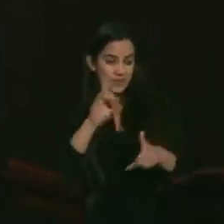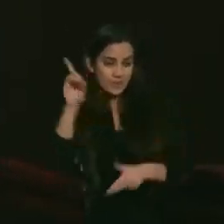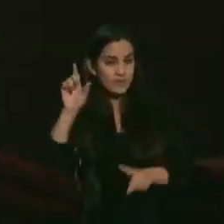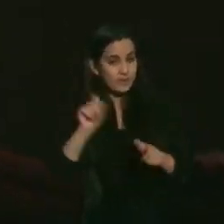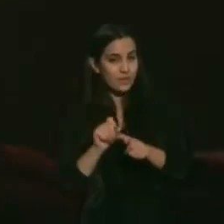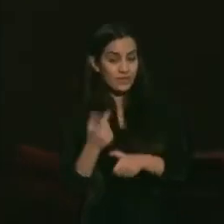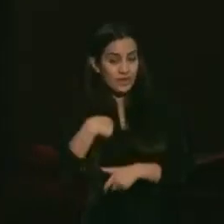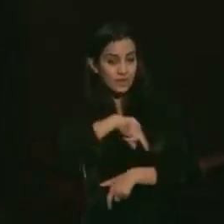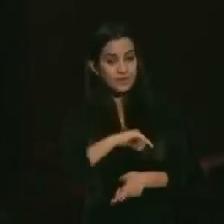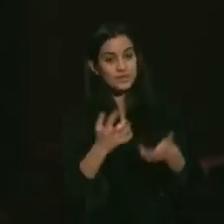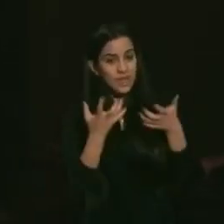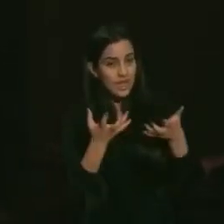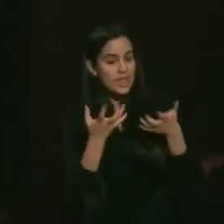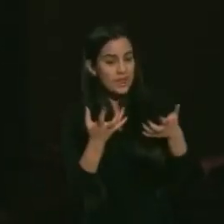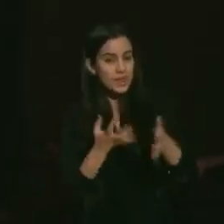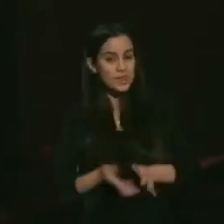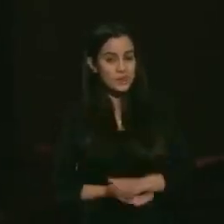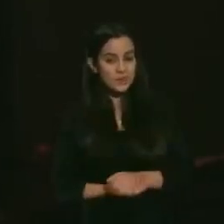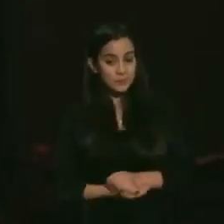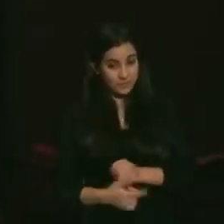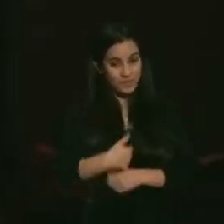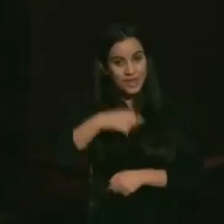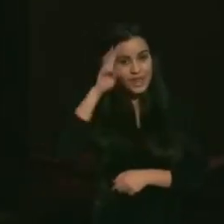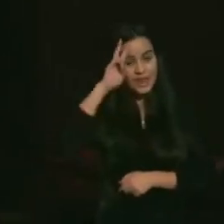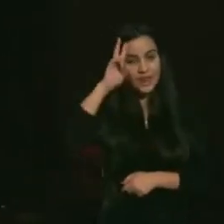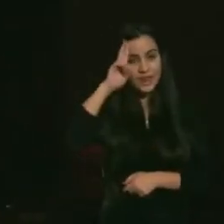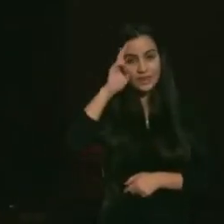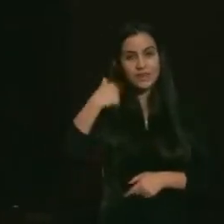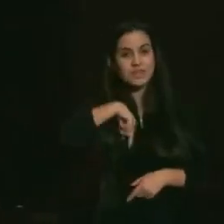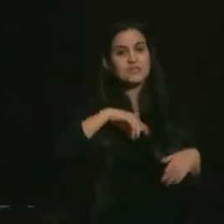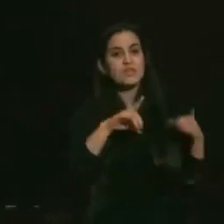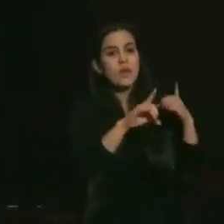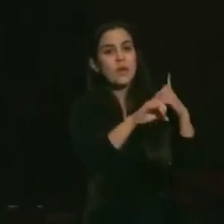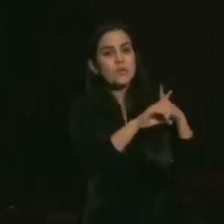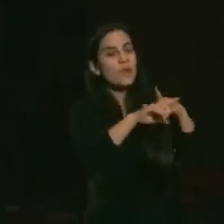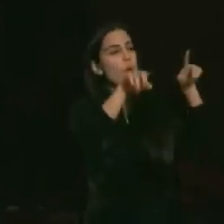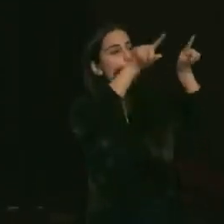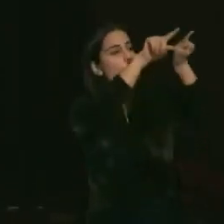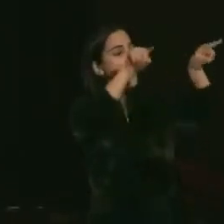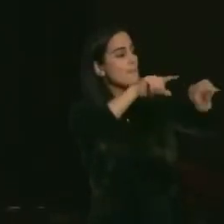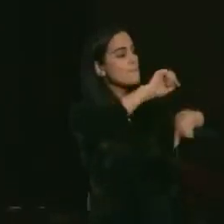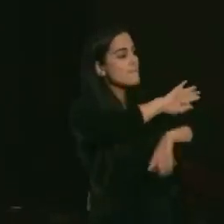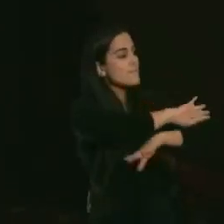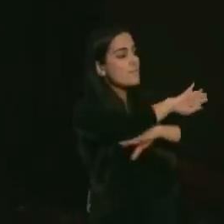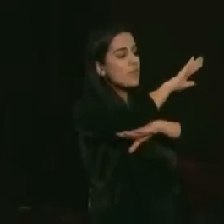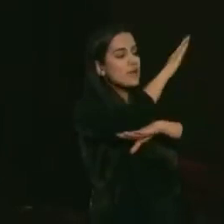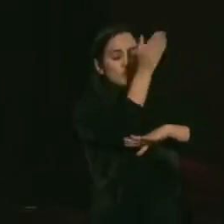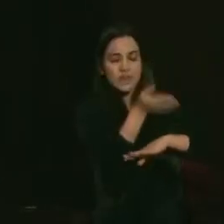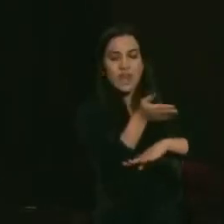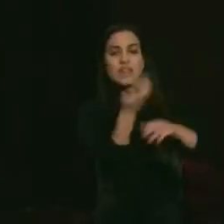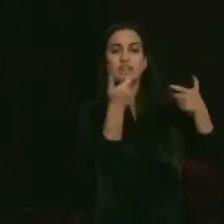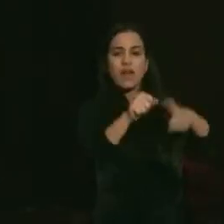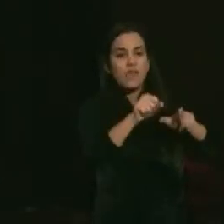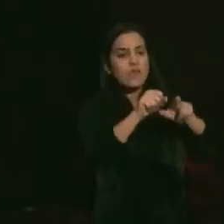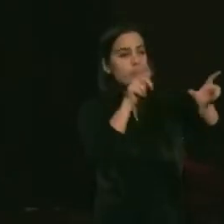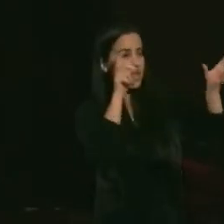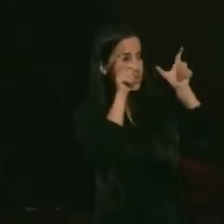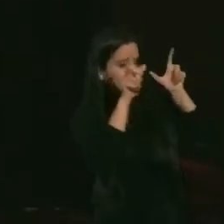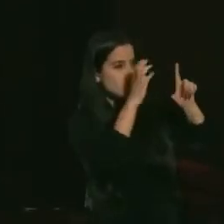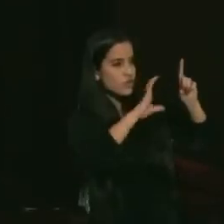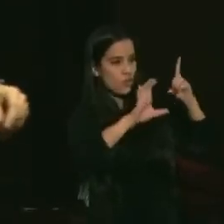a gente queria ouvir a palavra. E eu lembro que a gente achou uma janela que dava para assistir o culto, só que ela ficava no